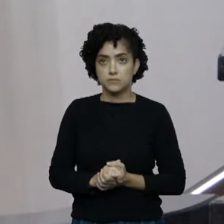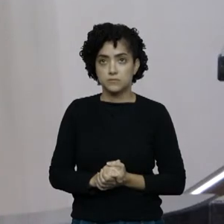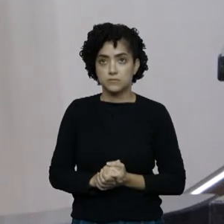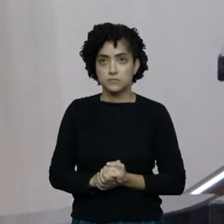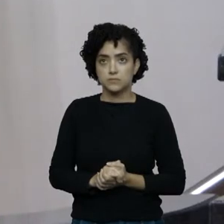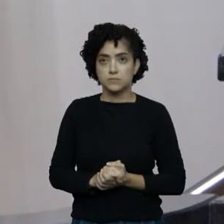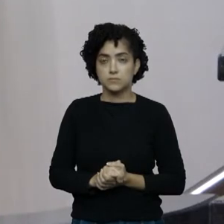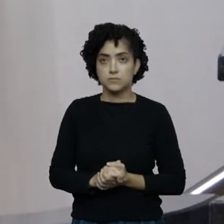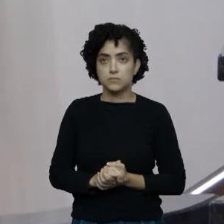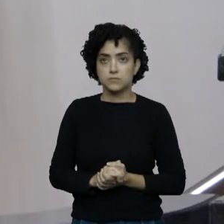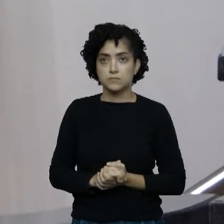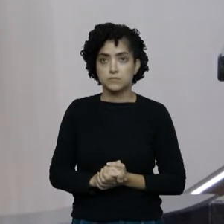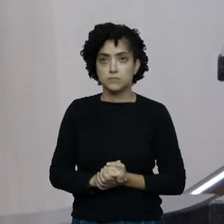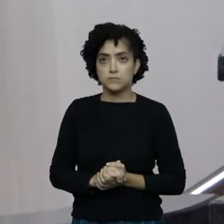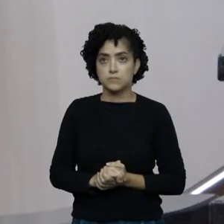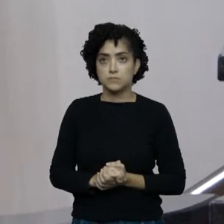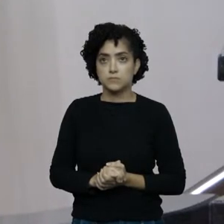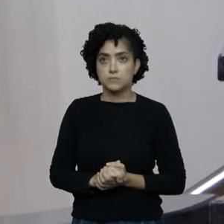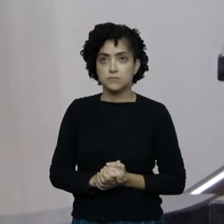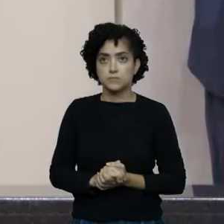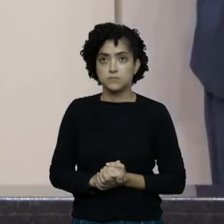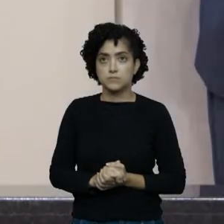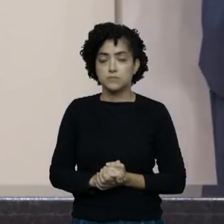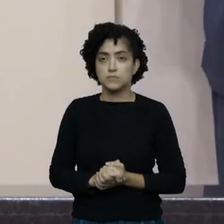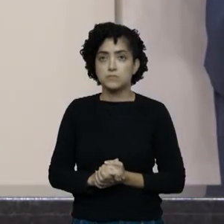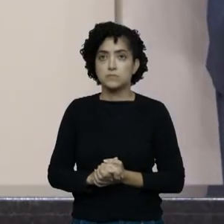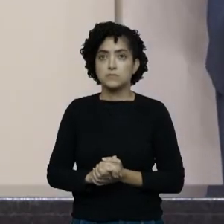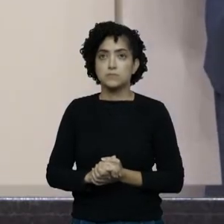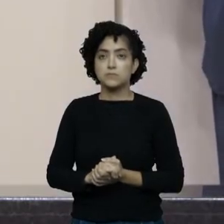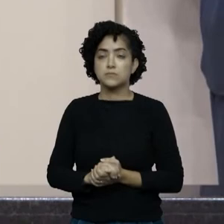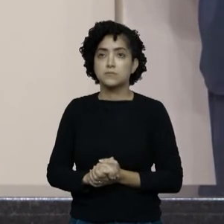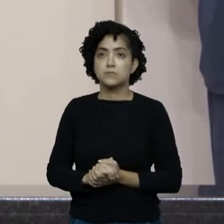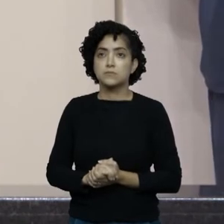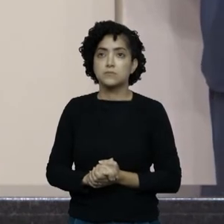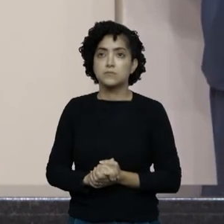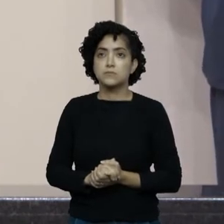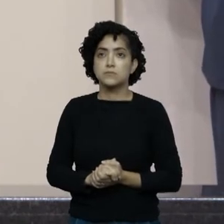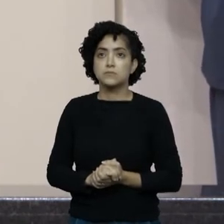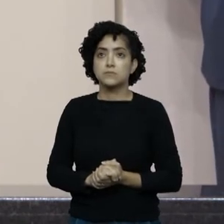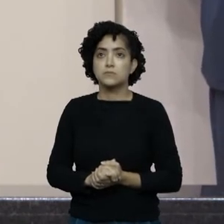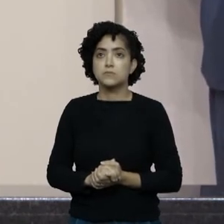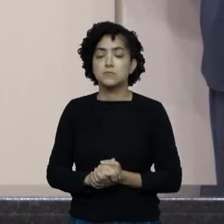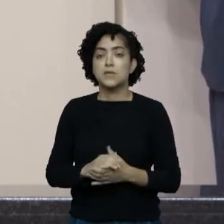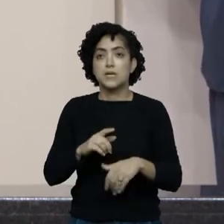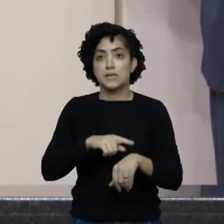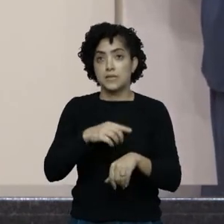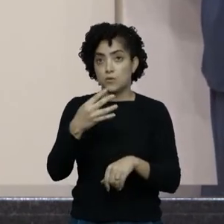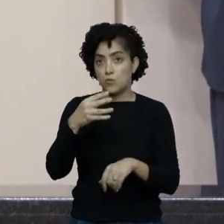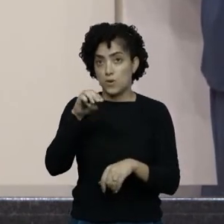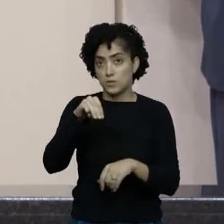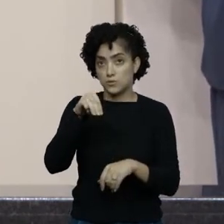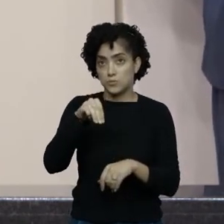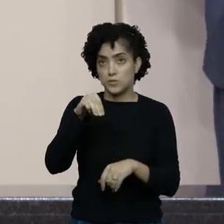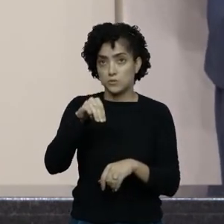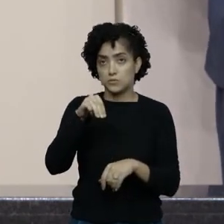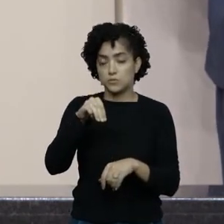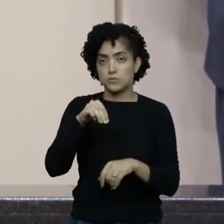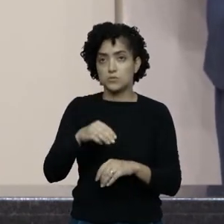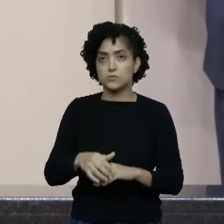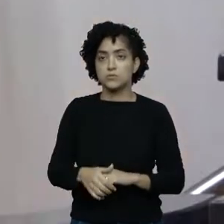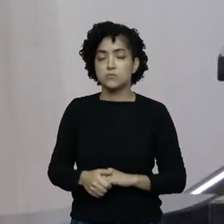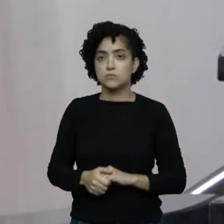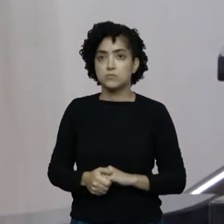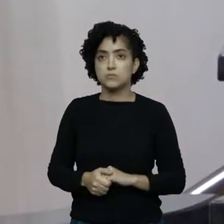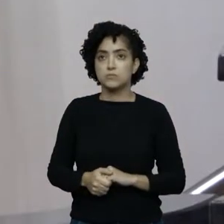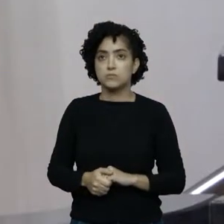Deputado Marcos Vieira faz o uso do horário do partido do PP por até quatro minutos e 30 segundos